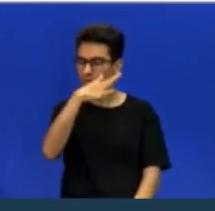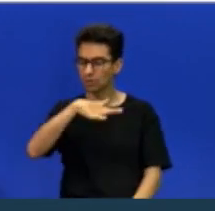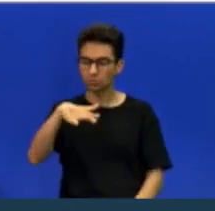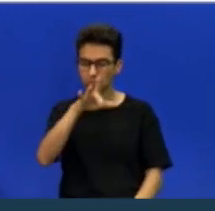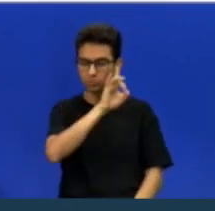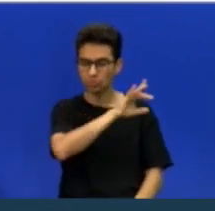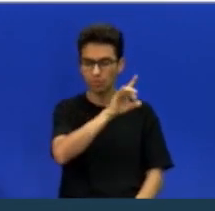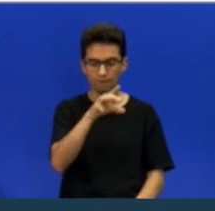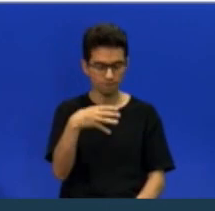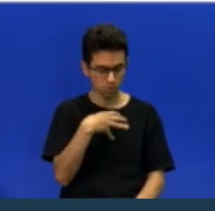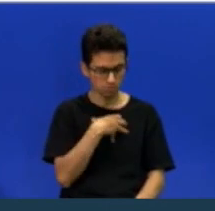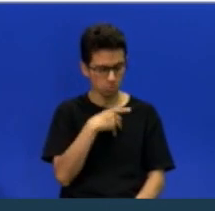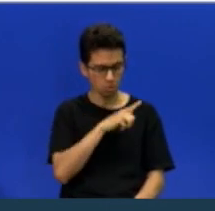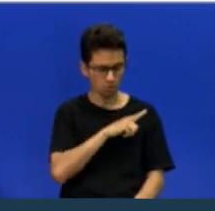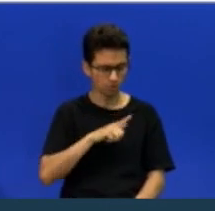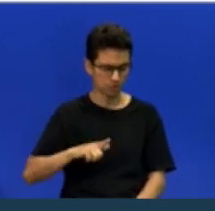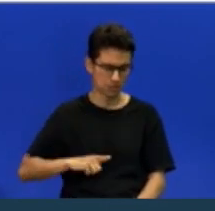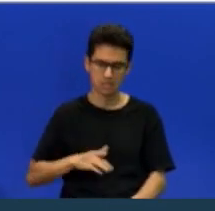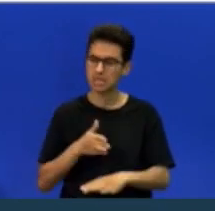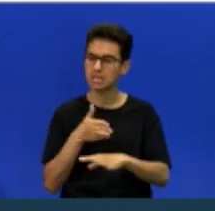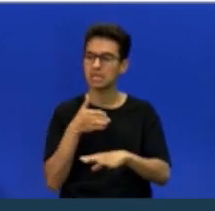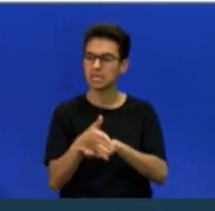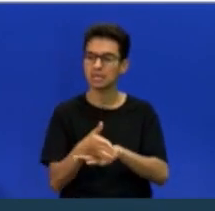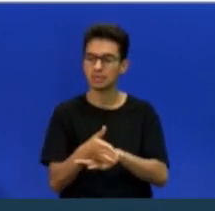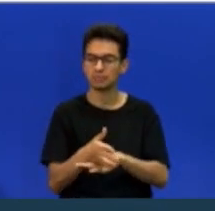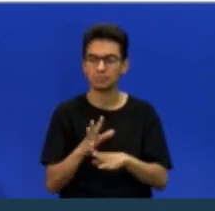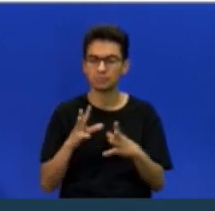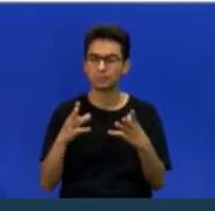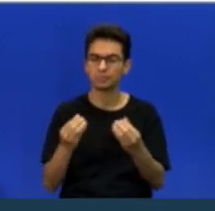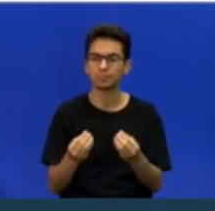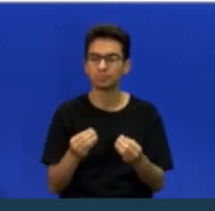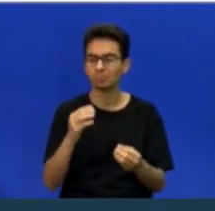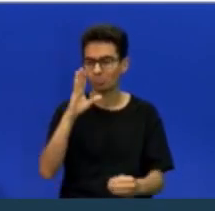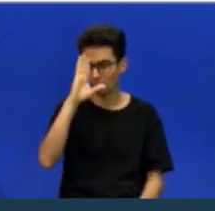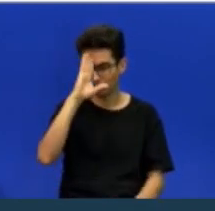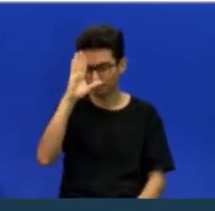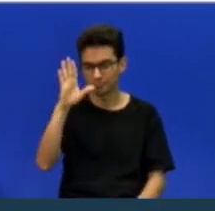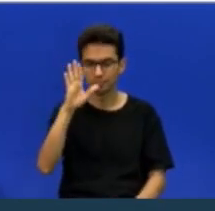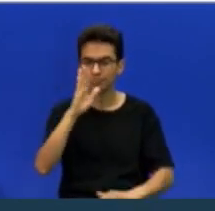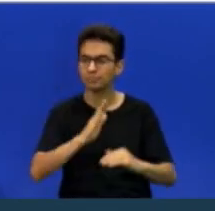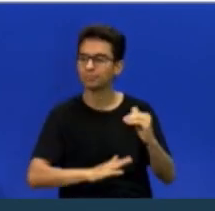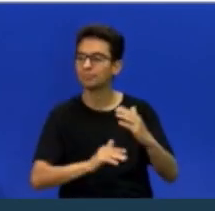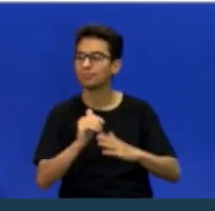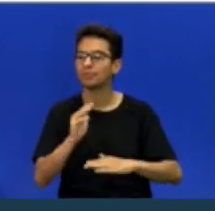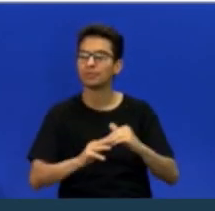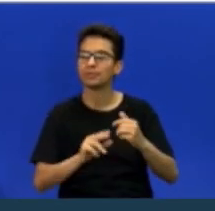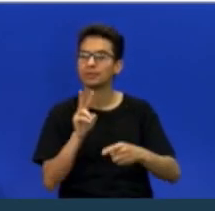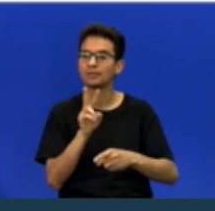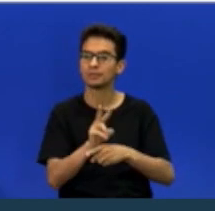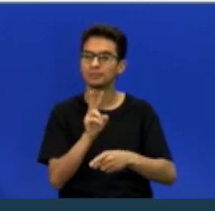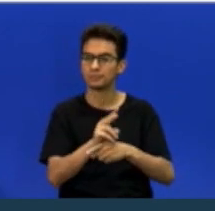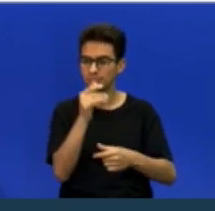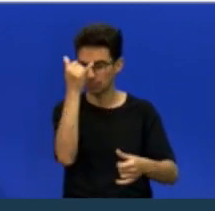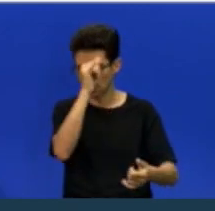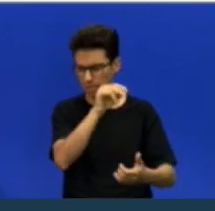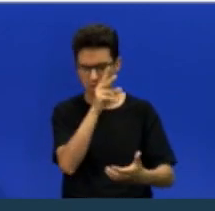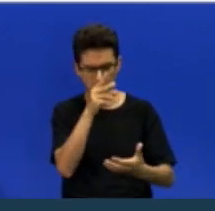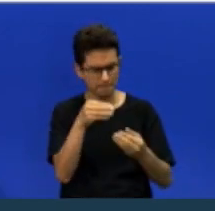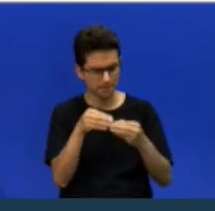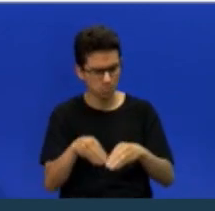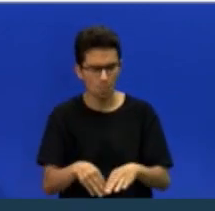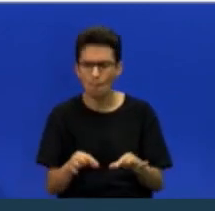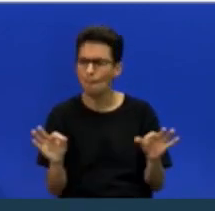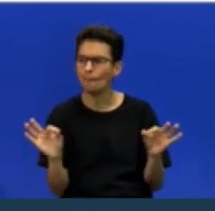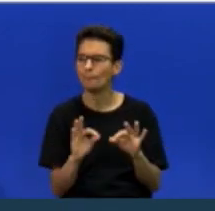de governo. Atendimento integral, com prioridade para as atividades preventivas, sem prejuízo